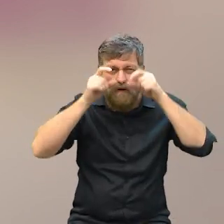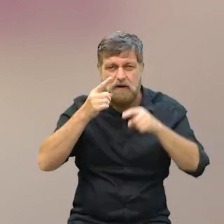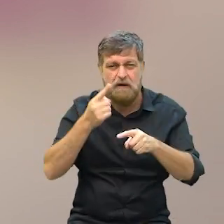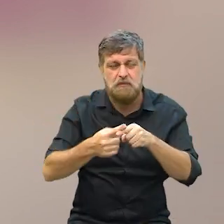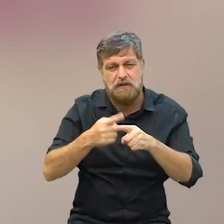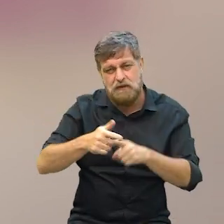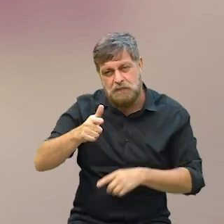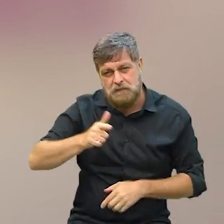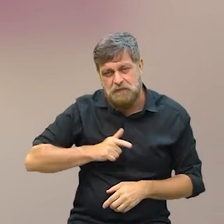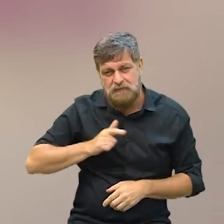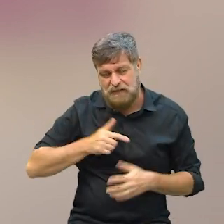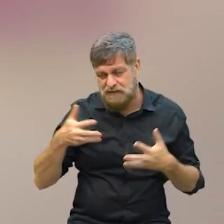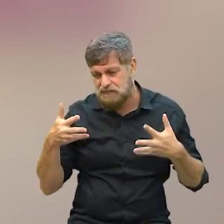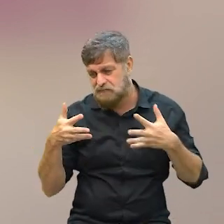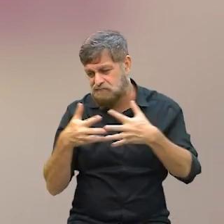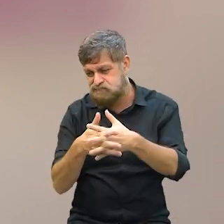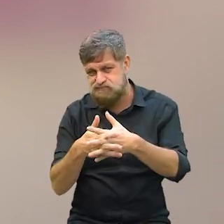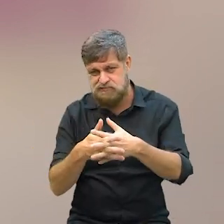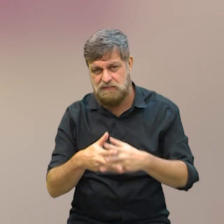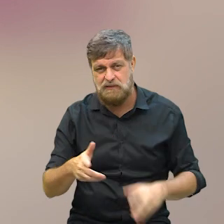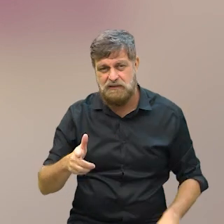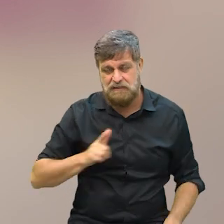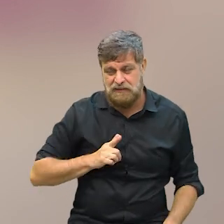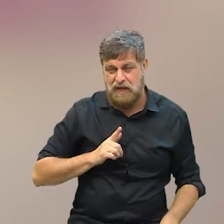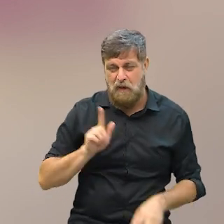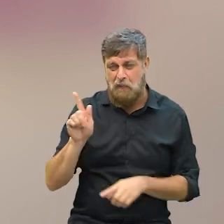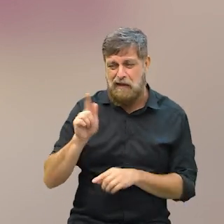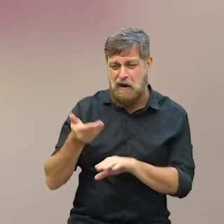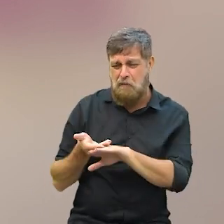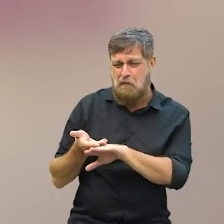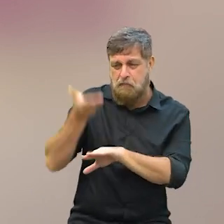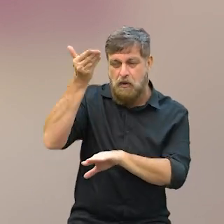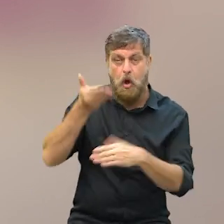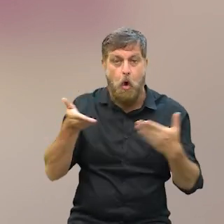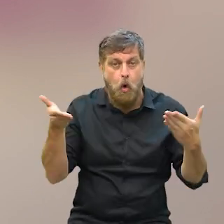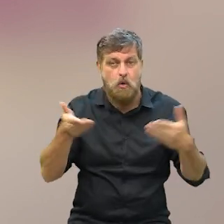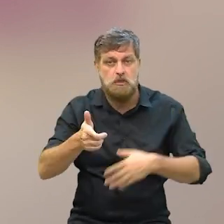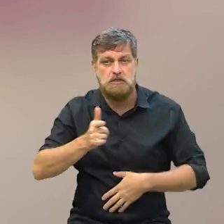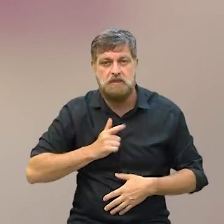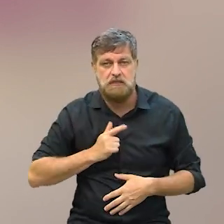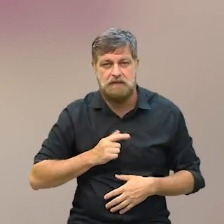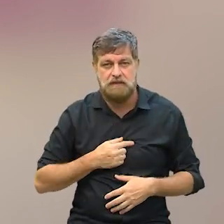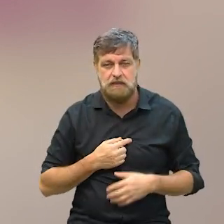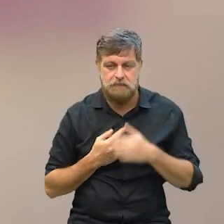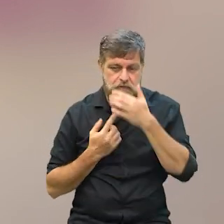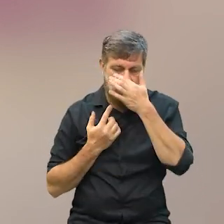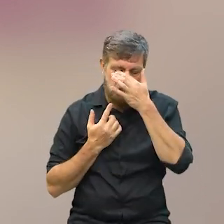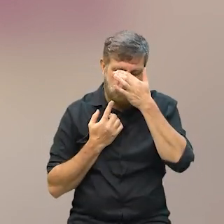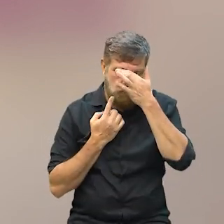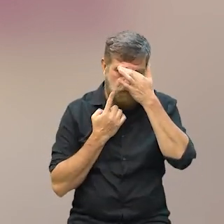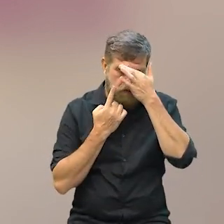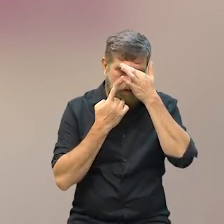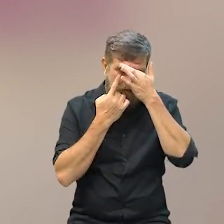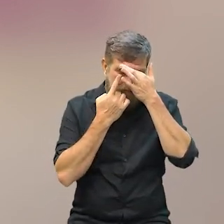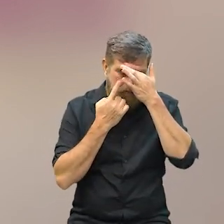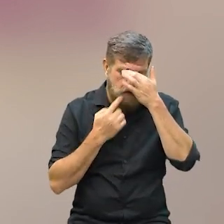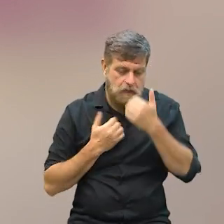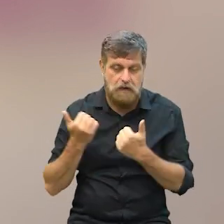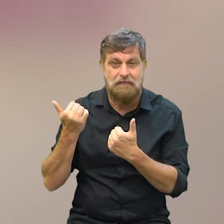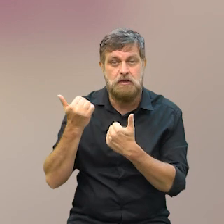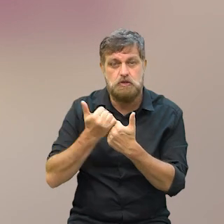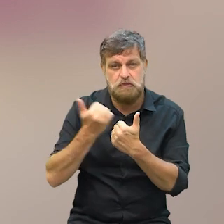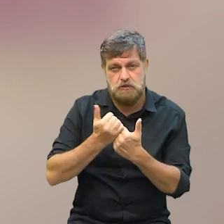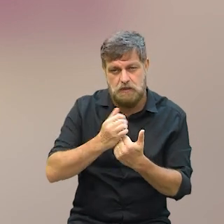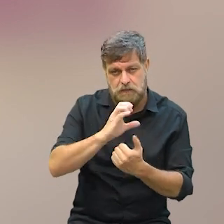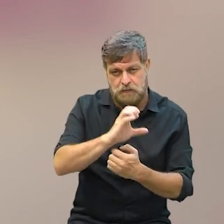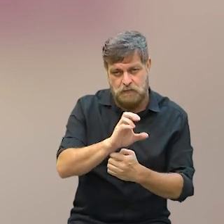porque tem as aberrações do próprio grau. Hoje em dia, existem lentes intraoculares que vão substituir o